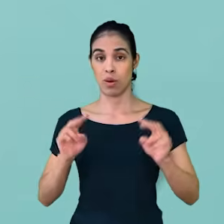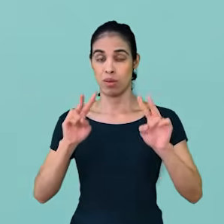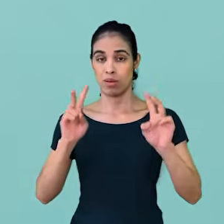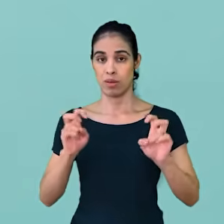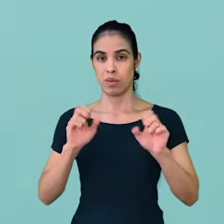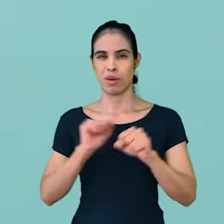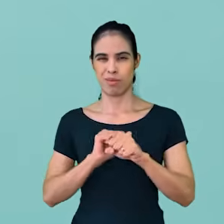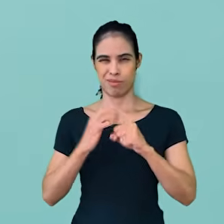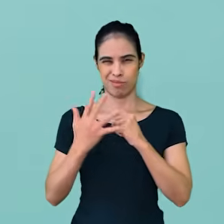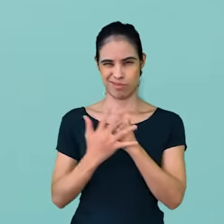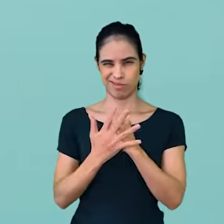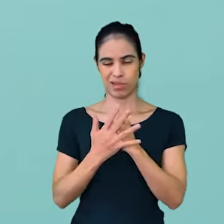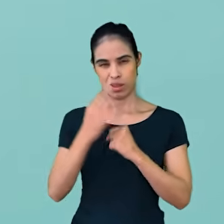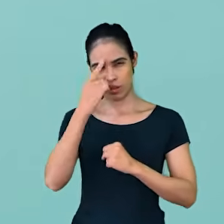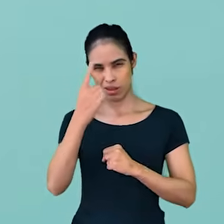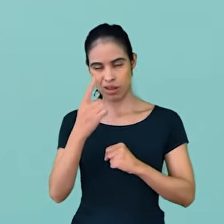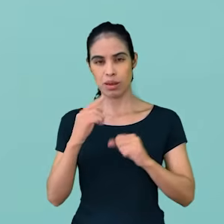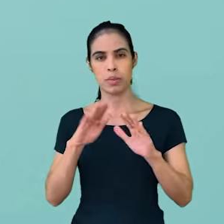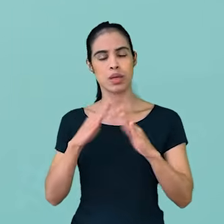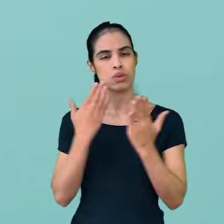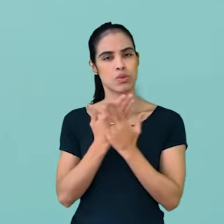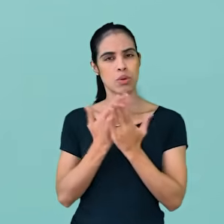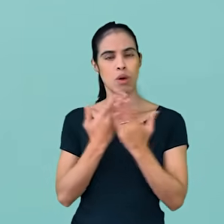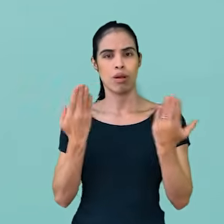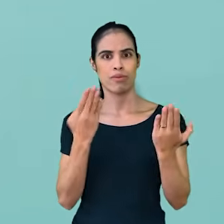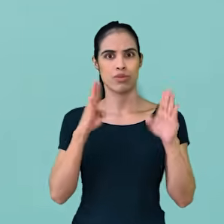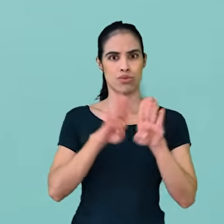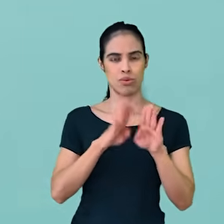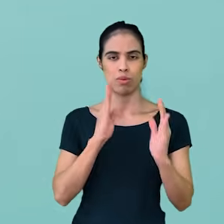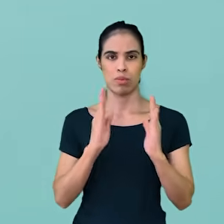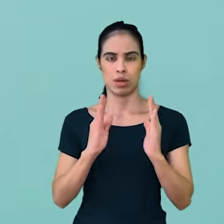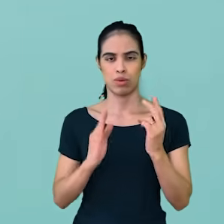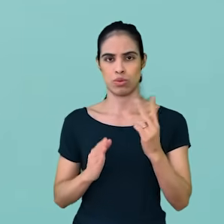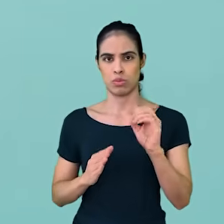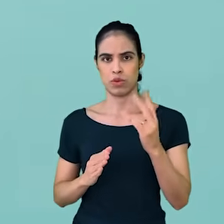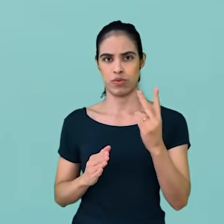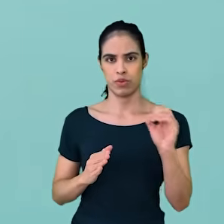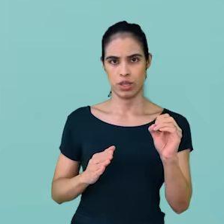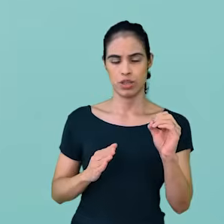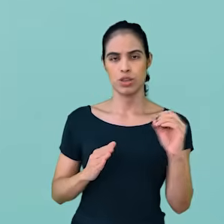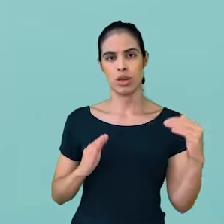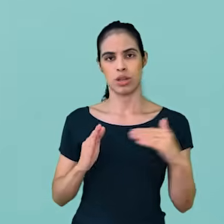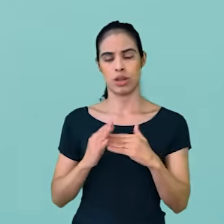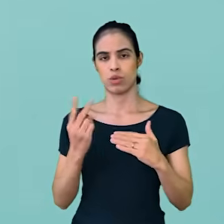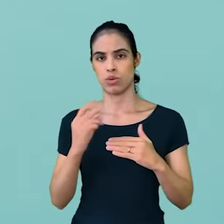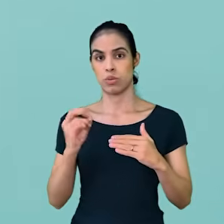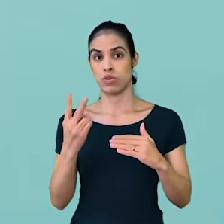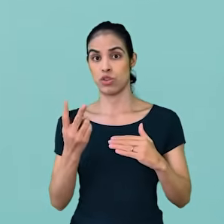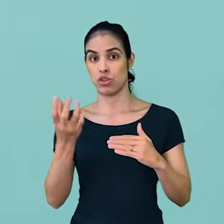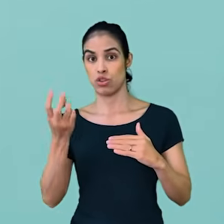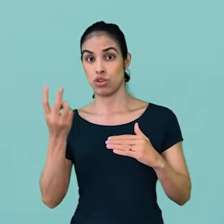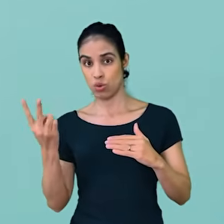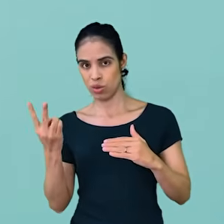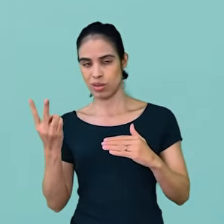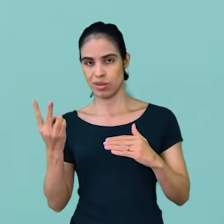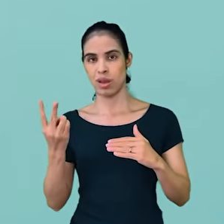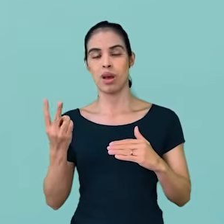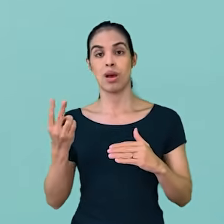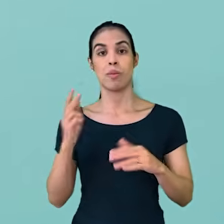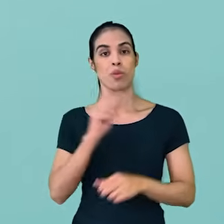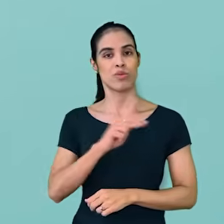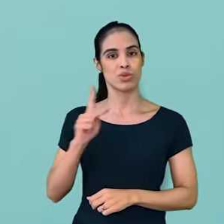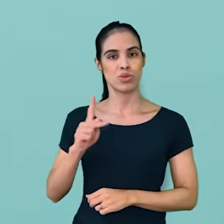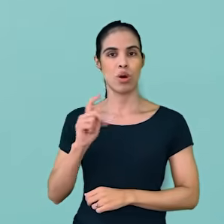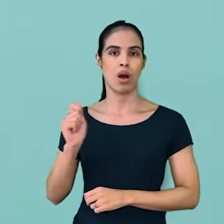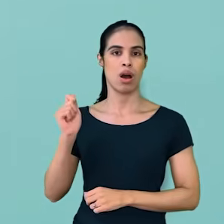da Covid-19. Com o fechamento das escolas entre 2020 e 2022, professores e alunos tiveram de se